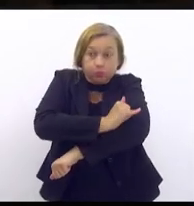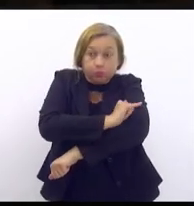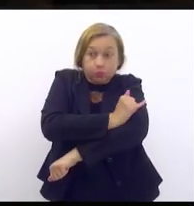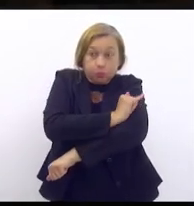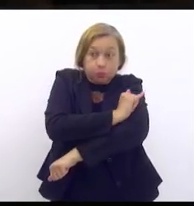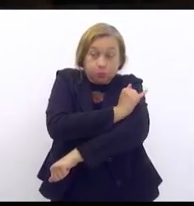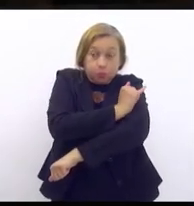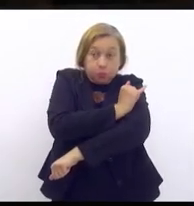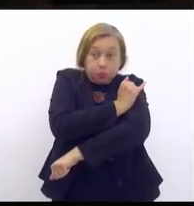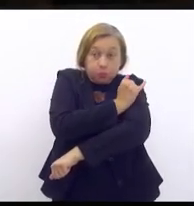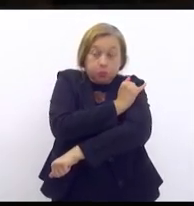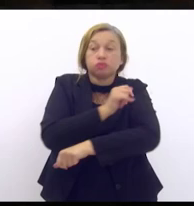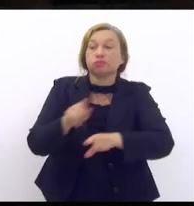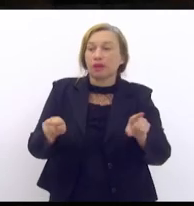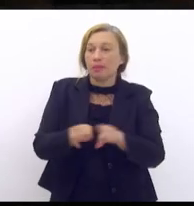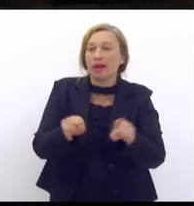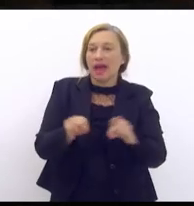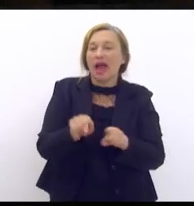leva ao AVC,